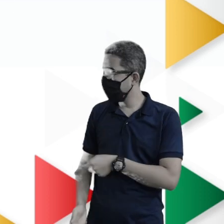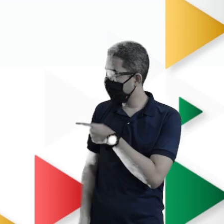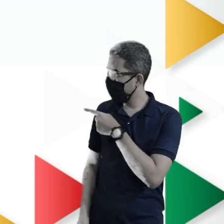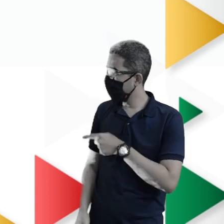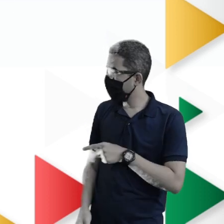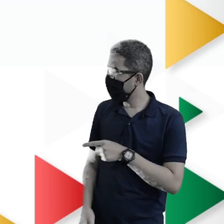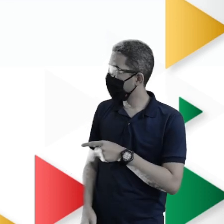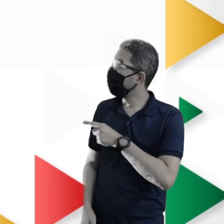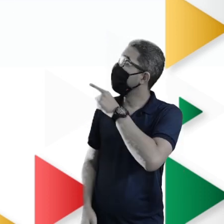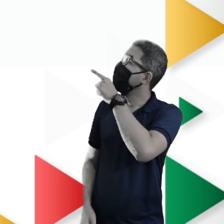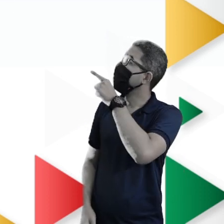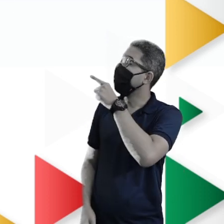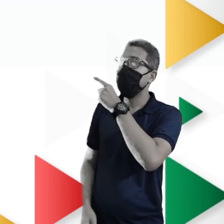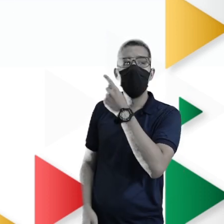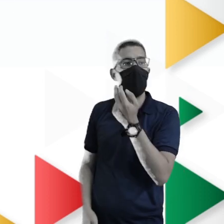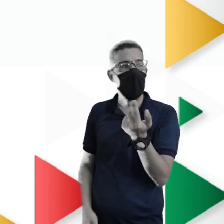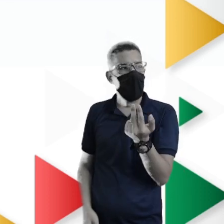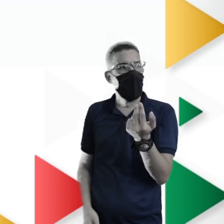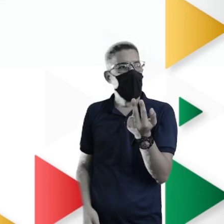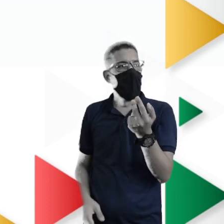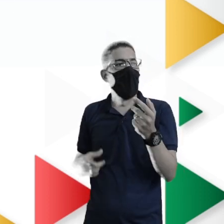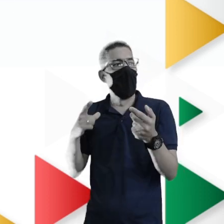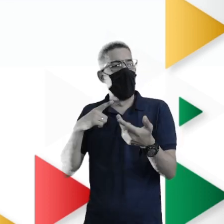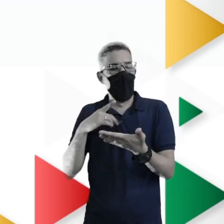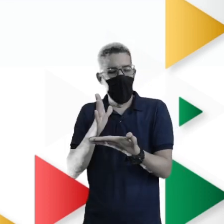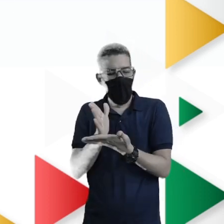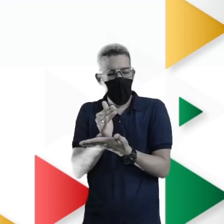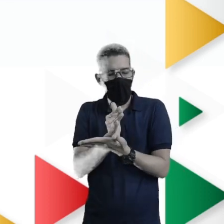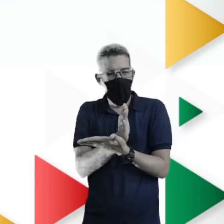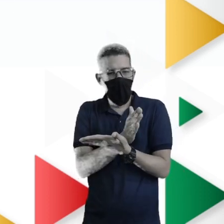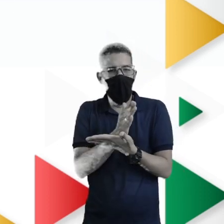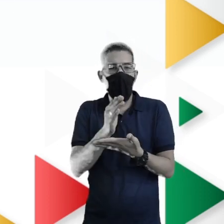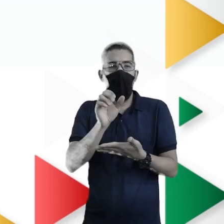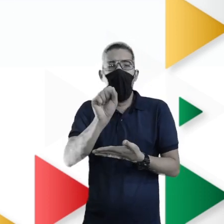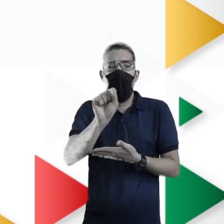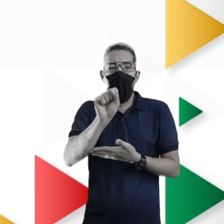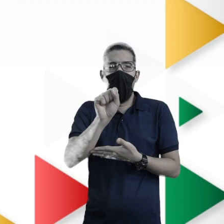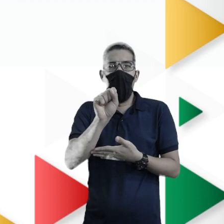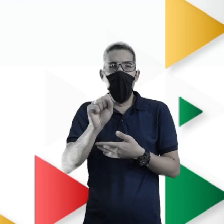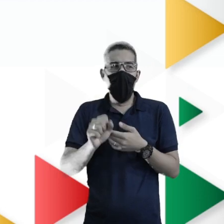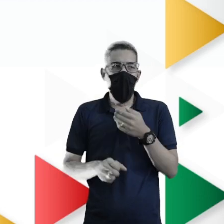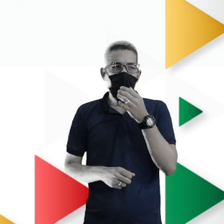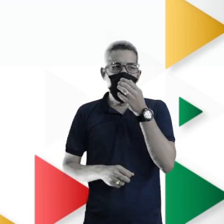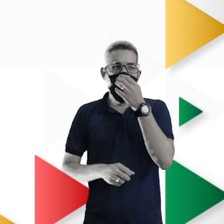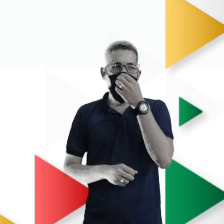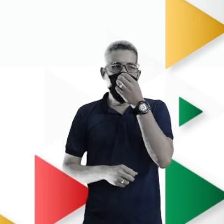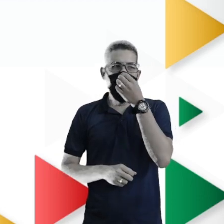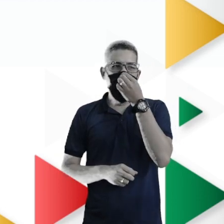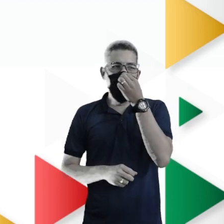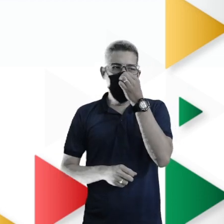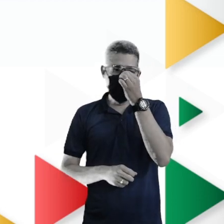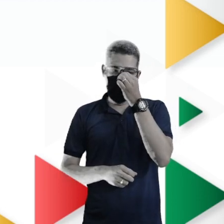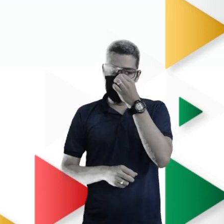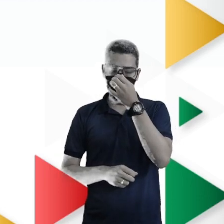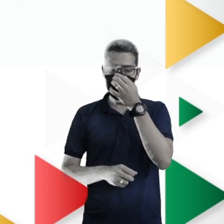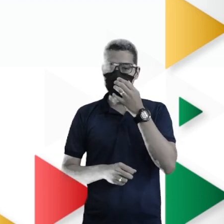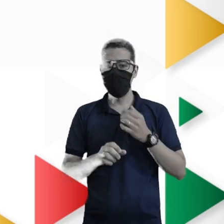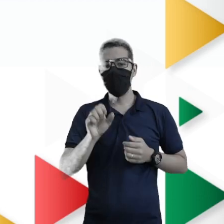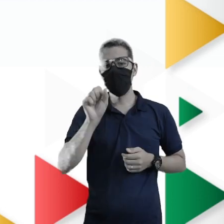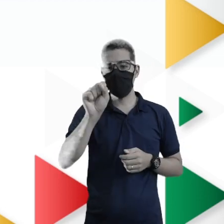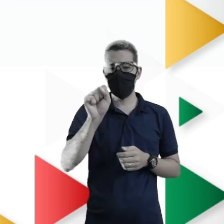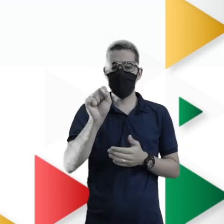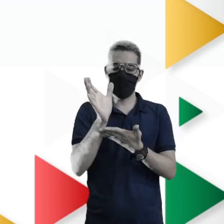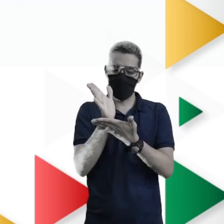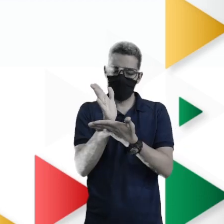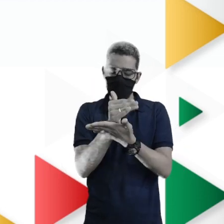Incrustada na parede, você vai ver que ela vai dividir em 8 raios, né? Ou seja, 8 partes, tá bom? E dividindo em 8 partes dá